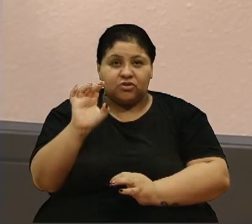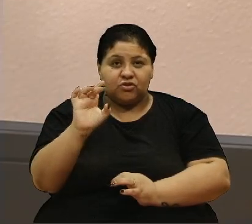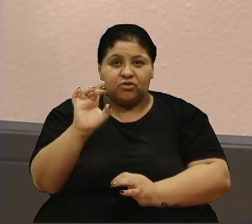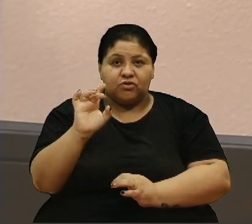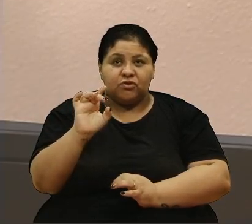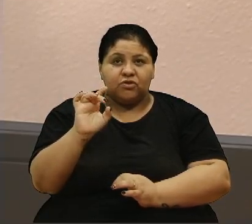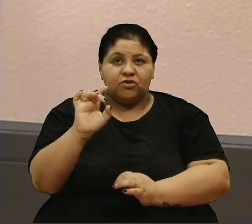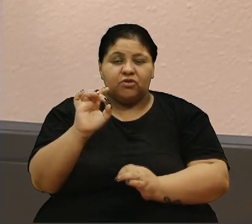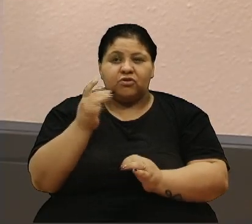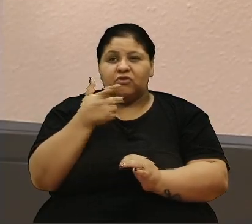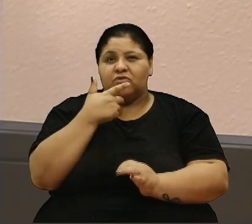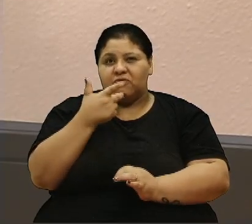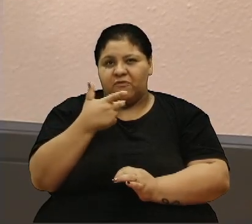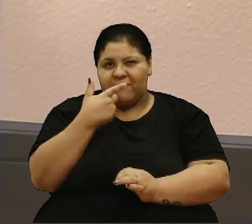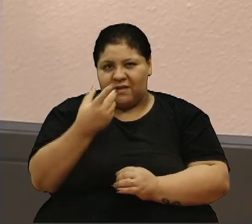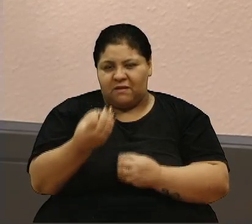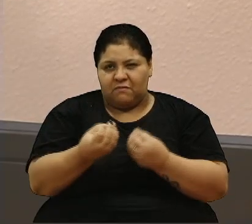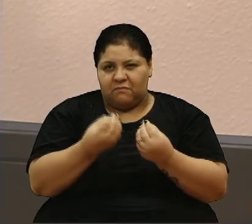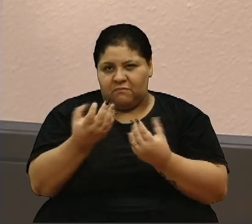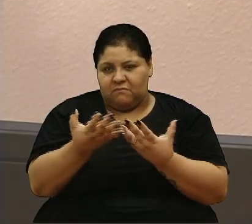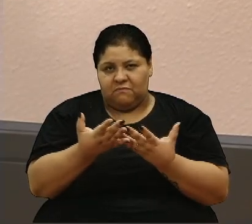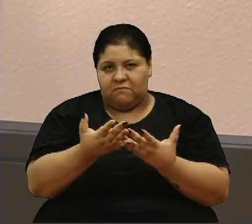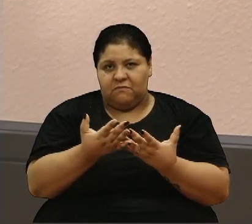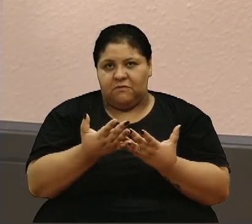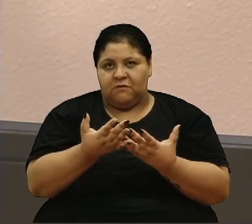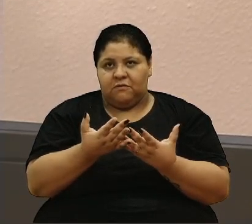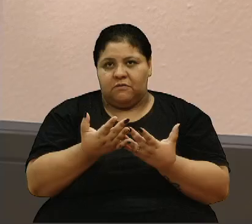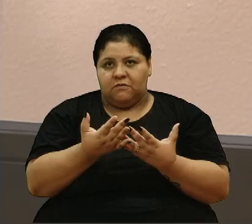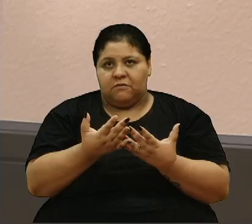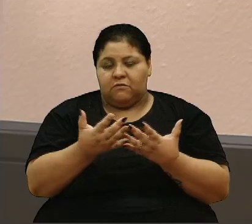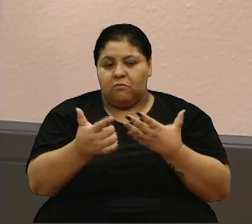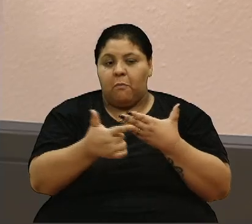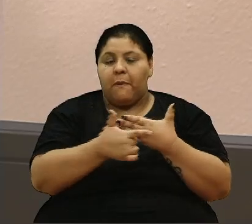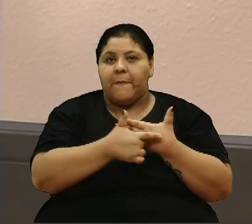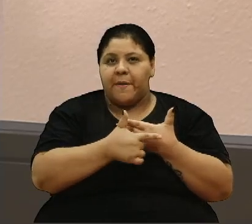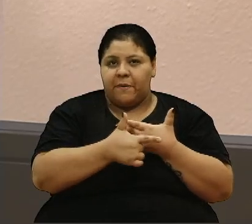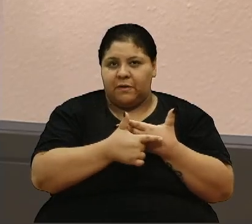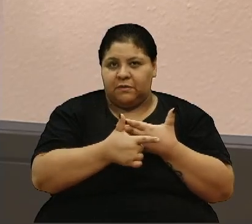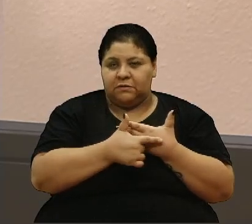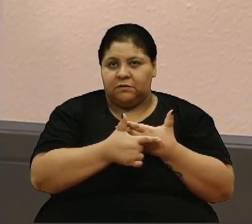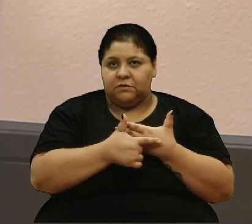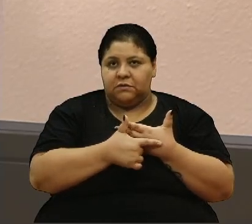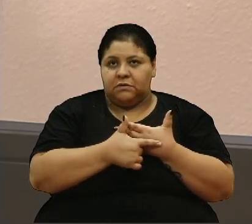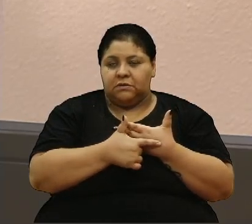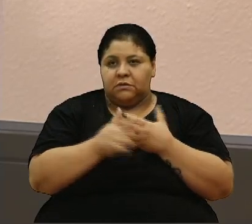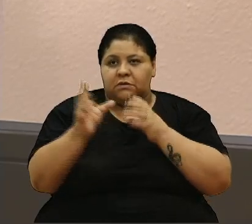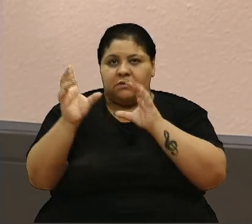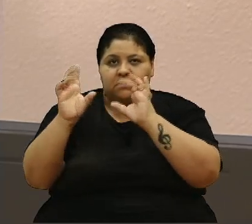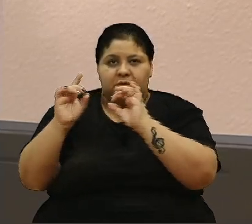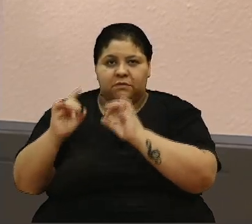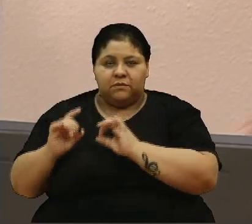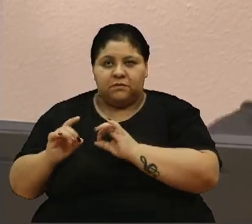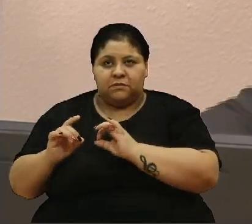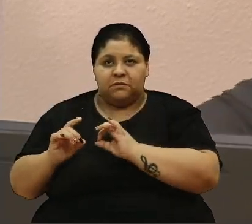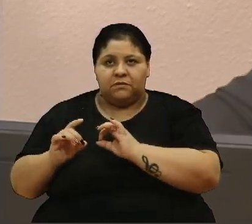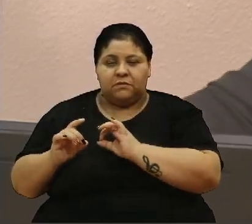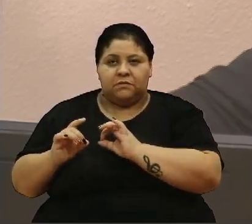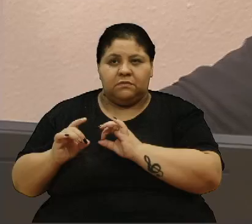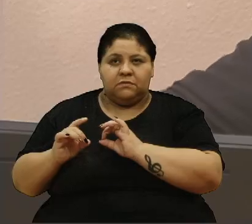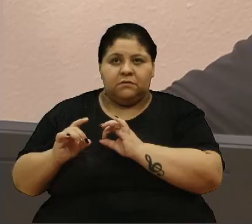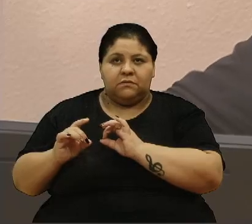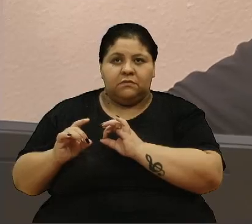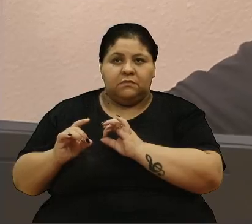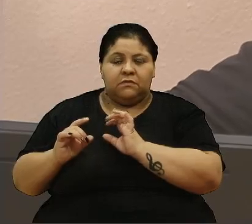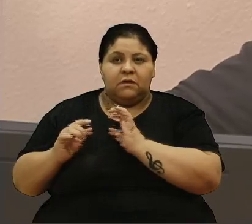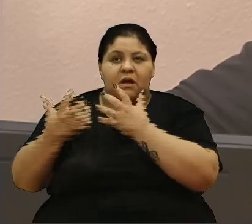essa parte aqui como na função que me cabe e especialmente na liturgia que a função